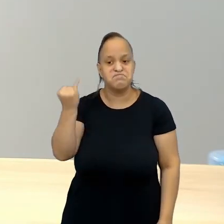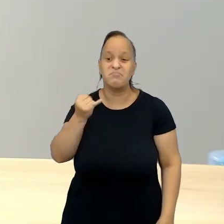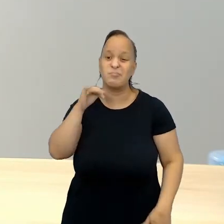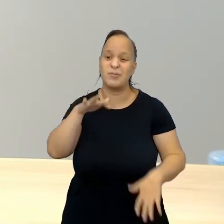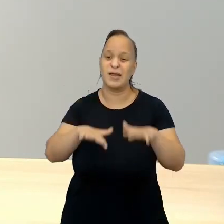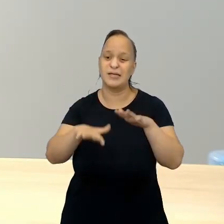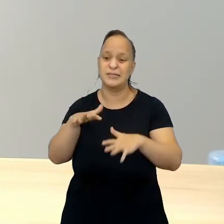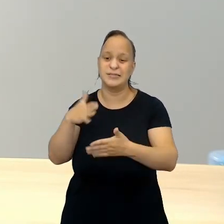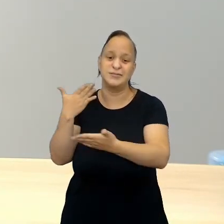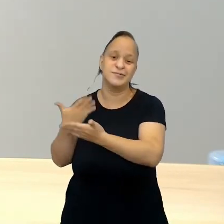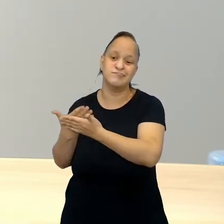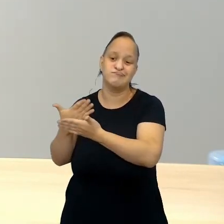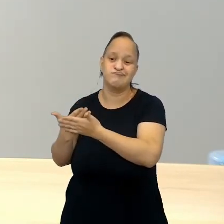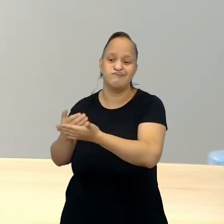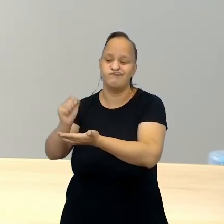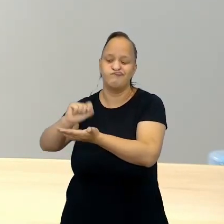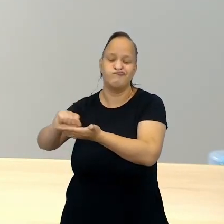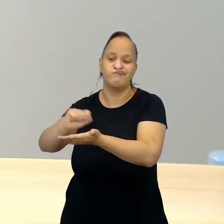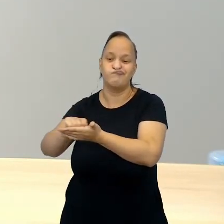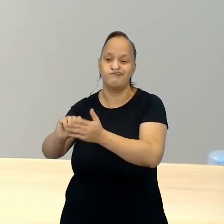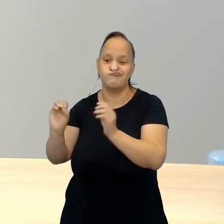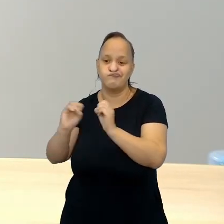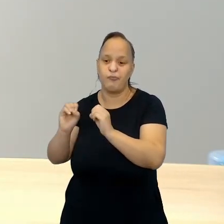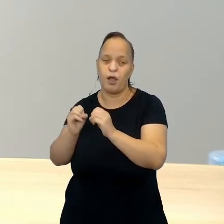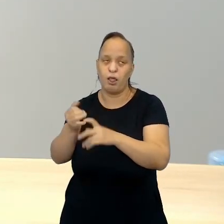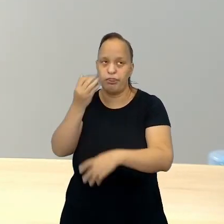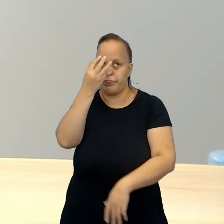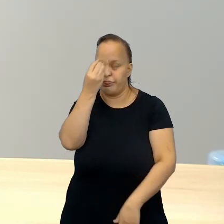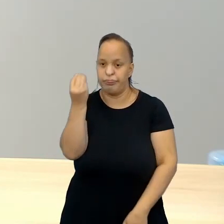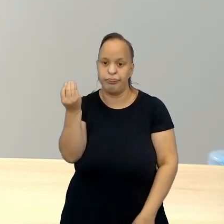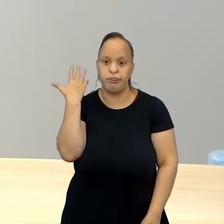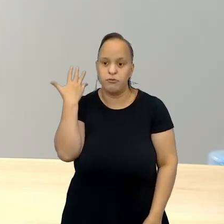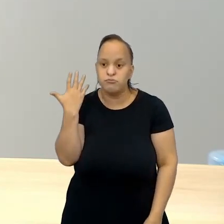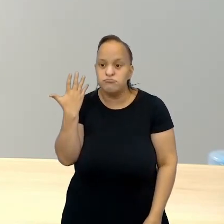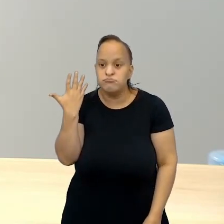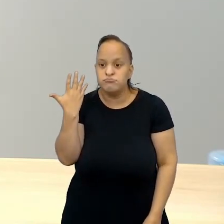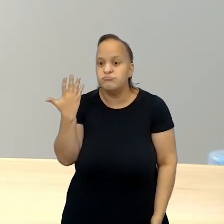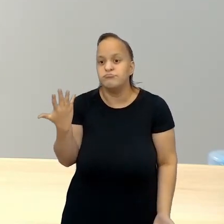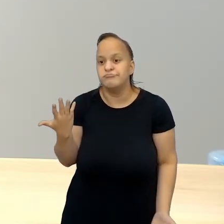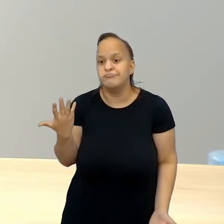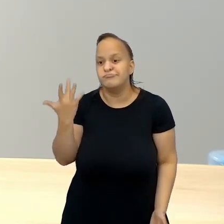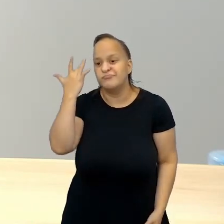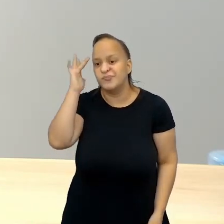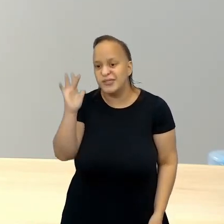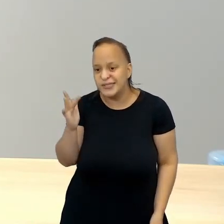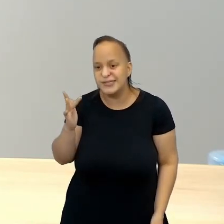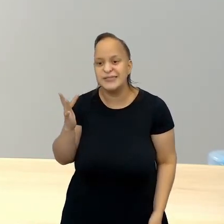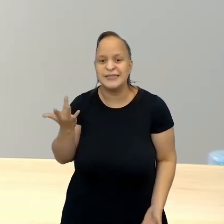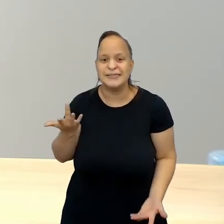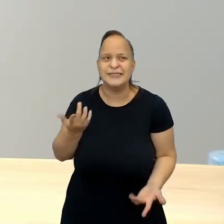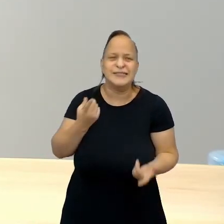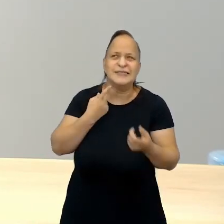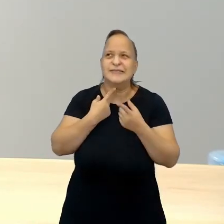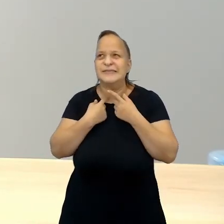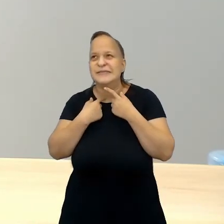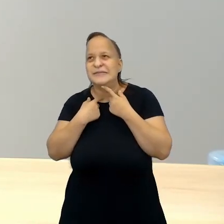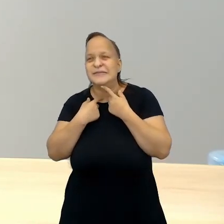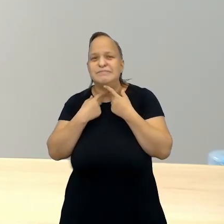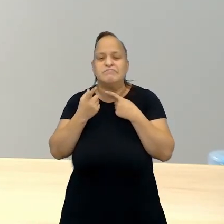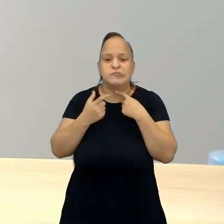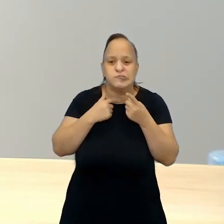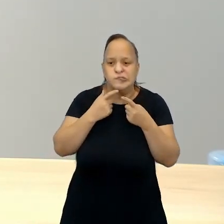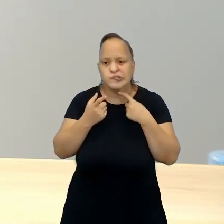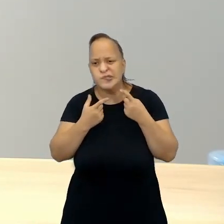ele não anotar, ele se perde, né, Marcelo? Ele esquece que não sabe, que não ele fica com aquela dúvida suspensa,